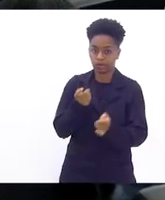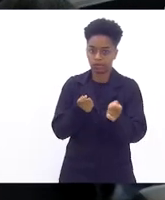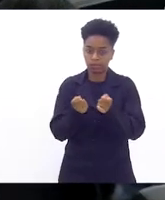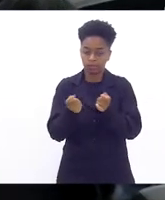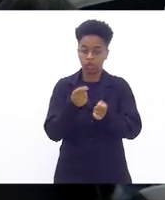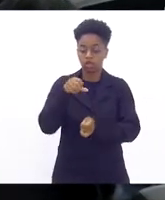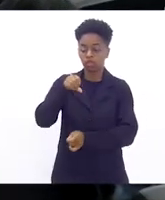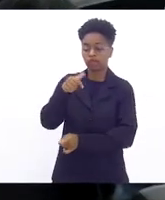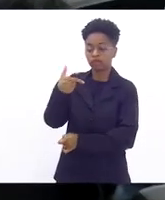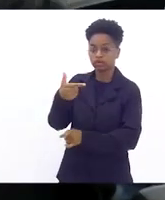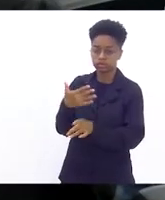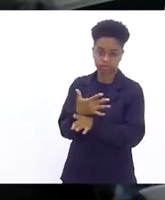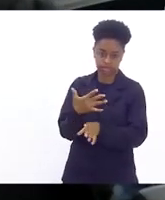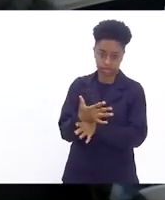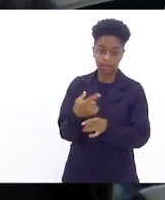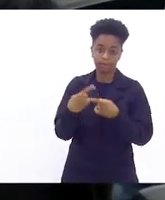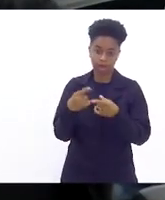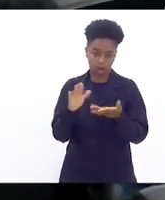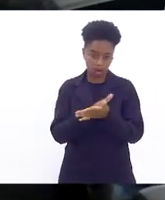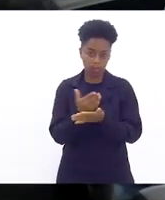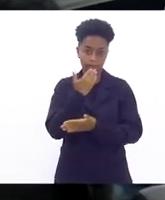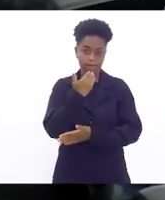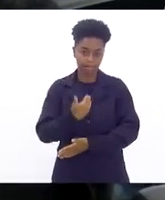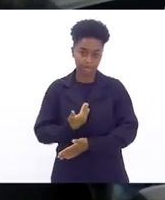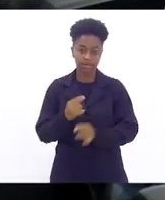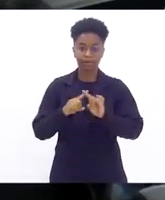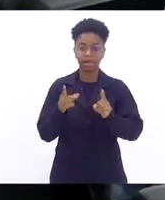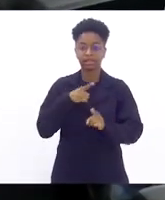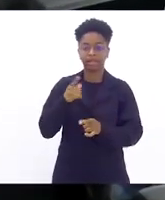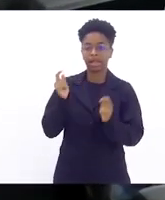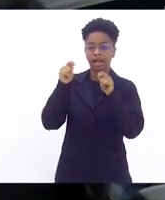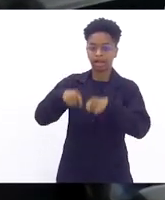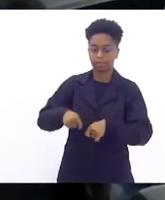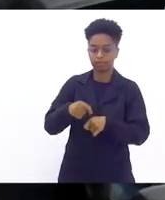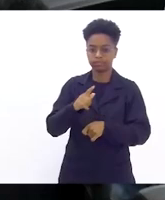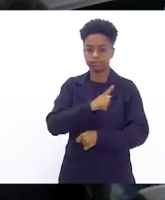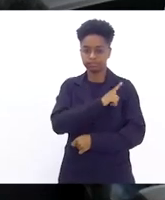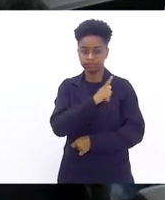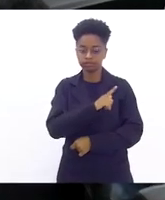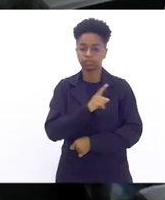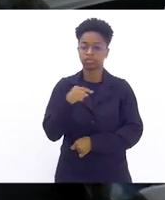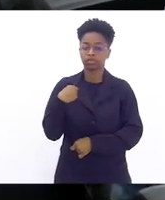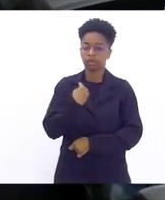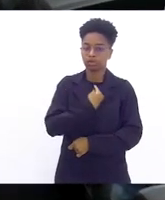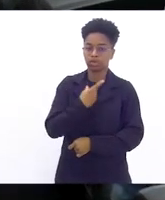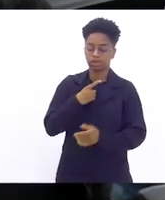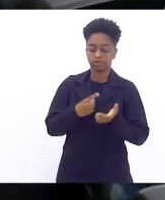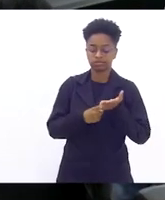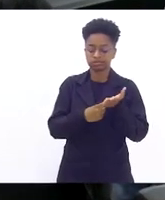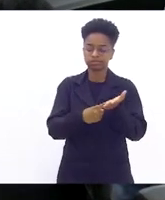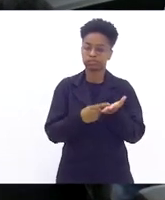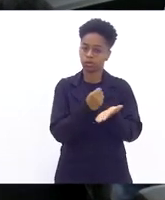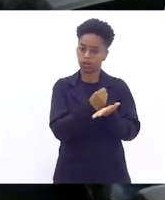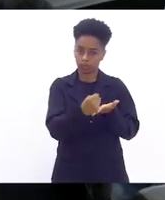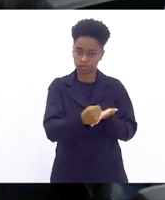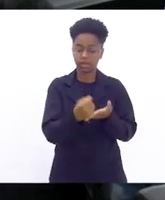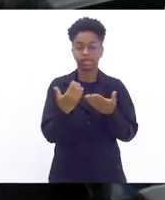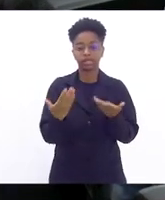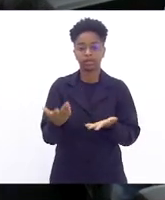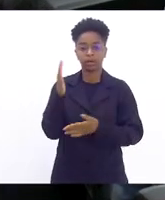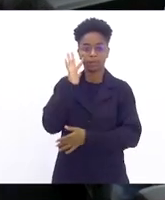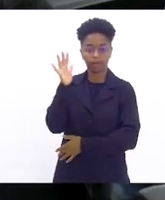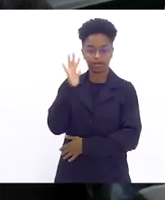municípios aqueles municípios que solicitam para a gente tem a capacidade técnica de fazer Essa gestão a gente faz um convênio então assim imagina